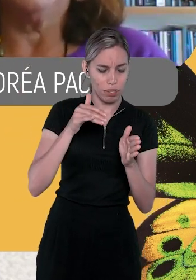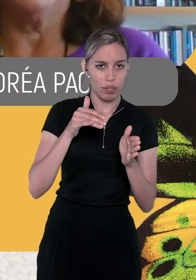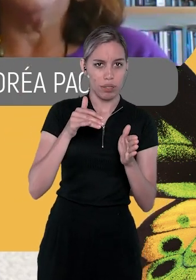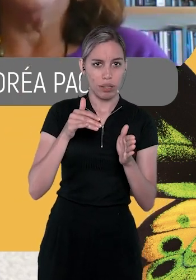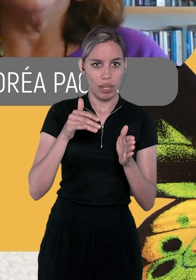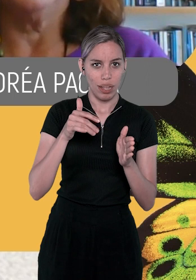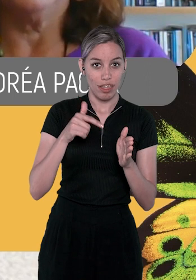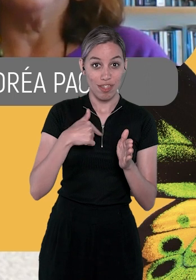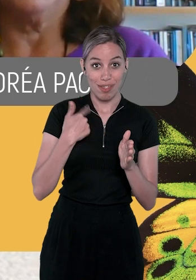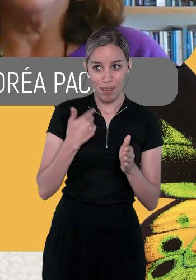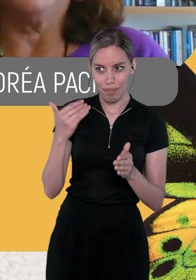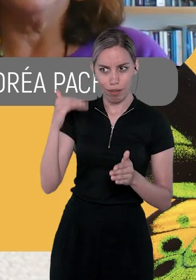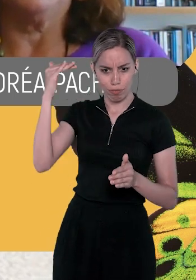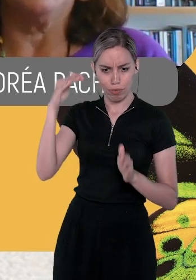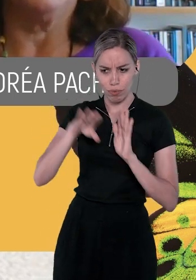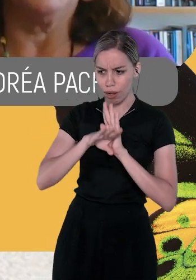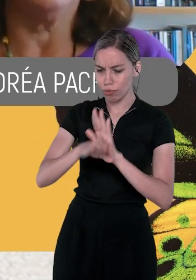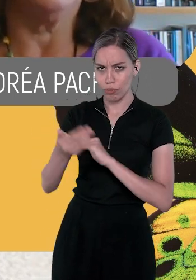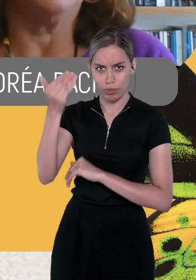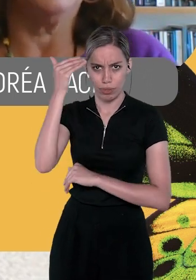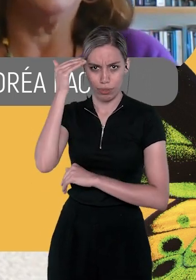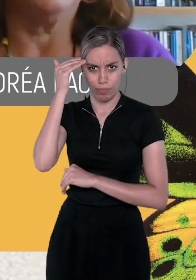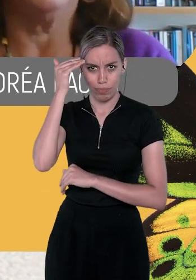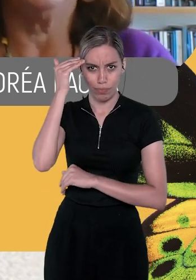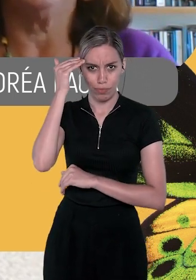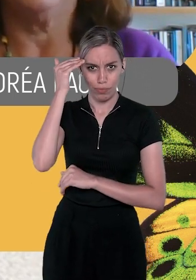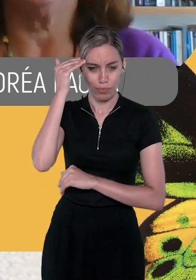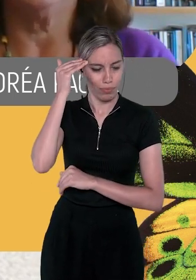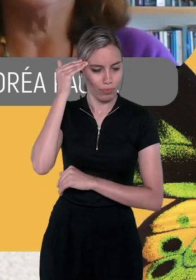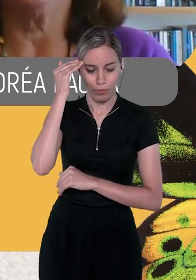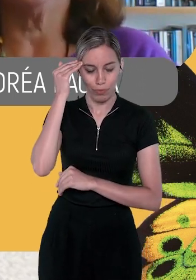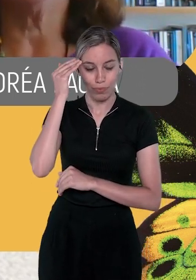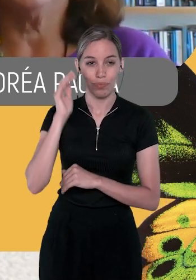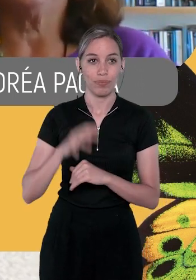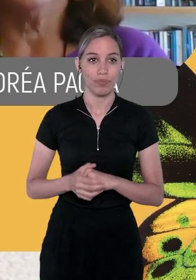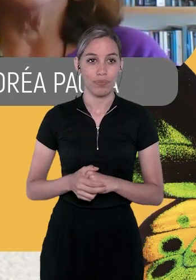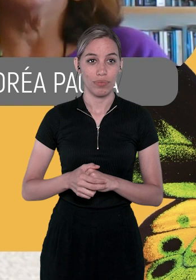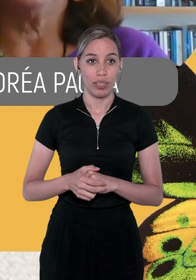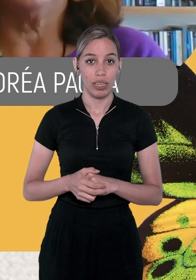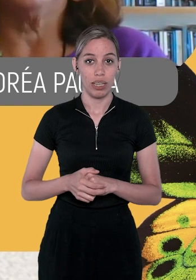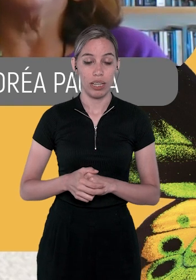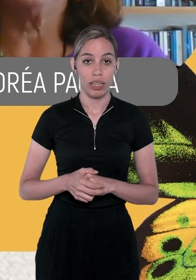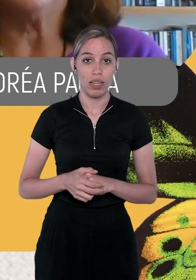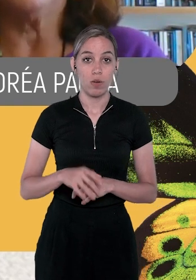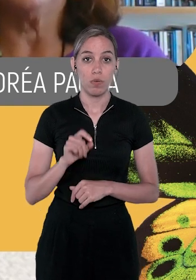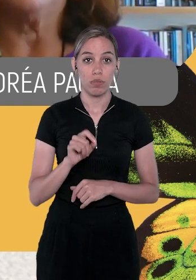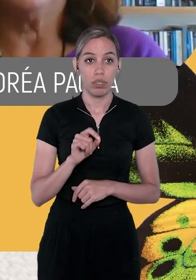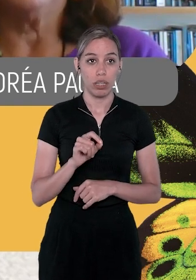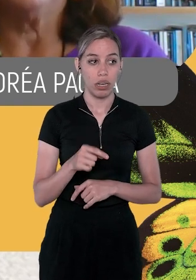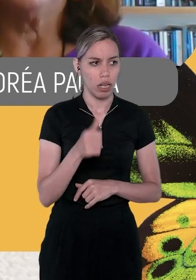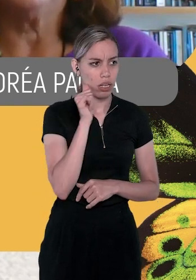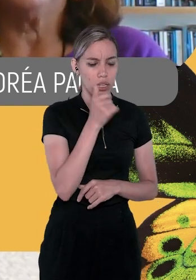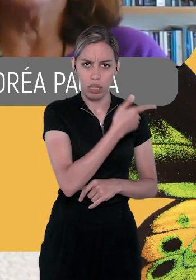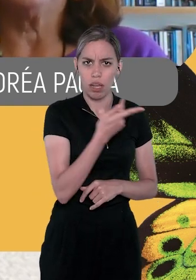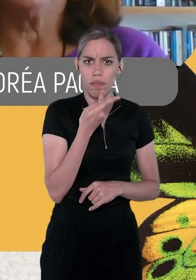área, porque o que nós temos entregado para eles? Isso tudo que a Andréa falou, e além disso, um ensino